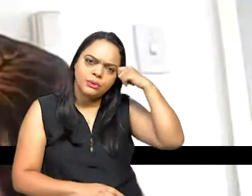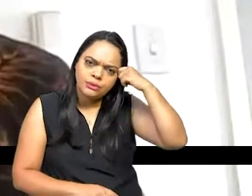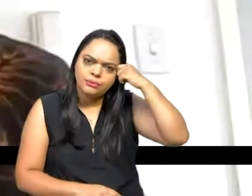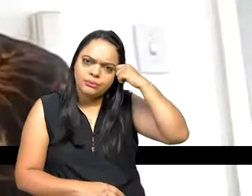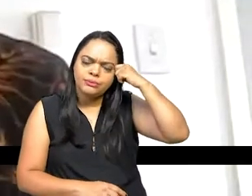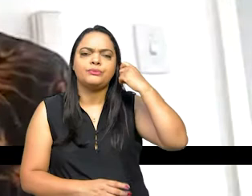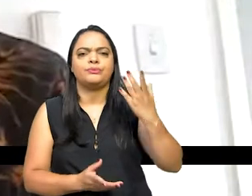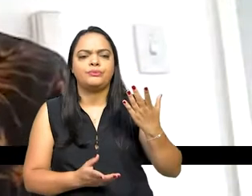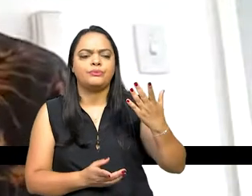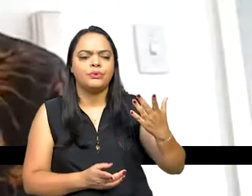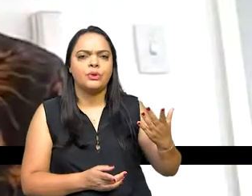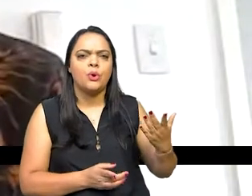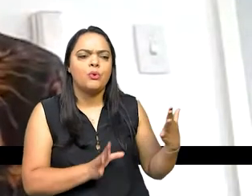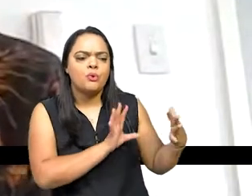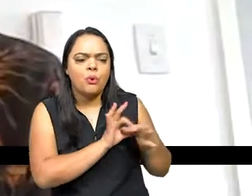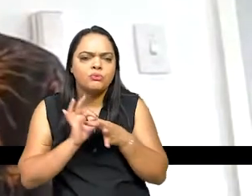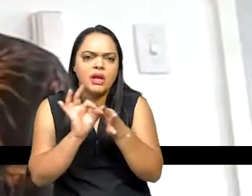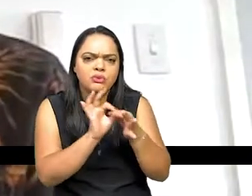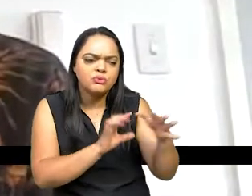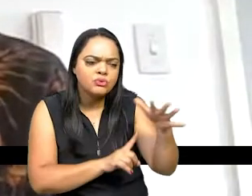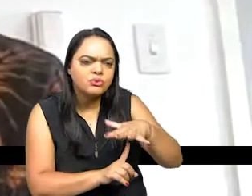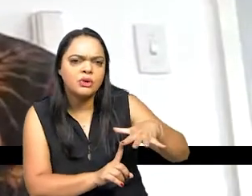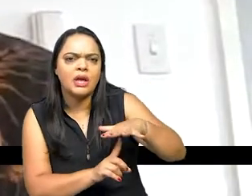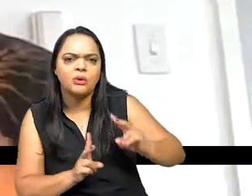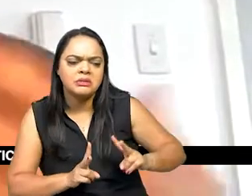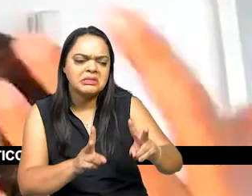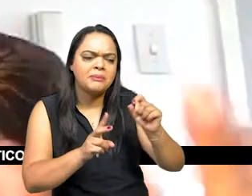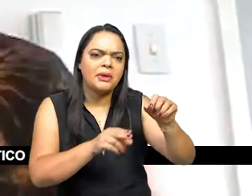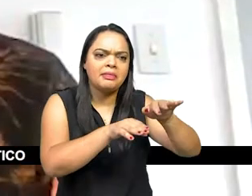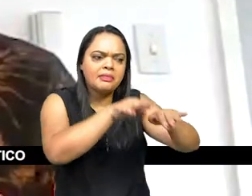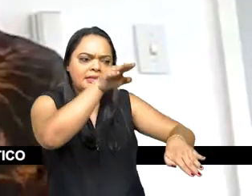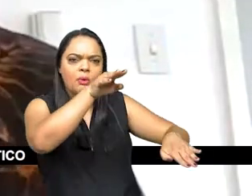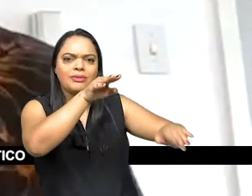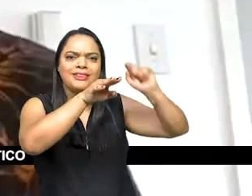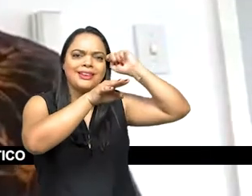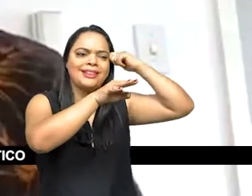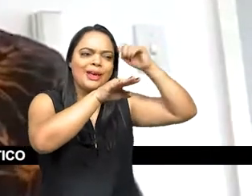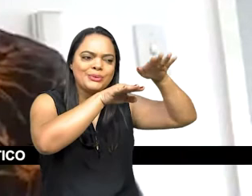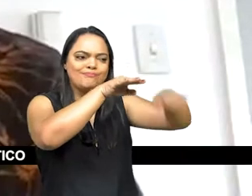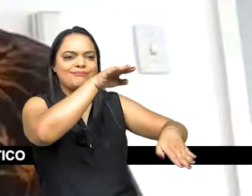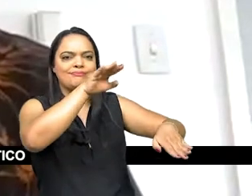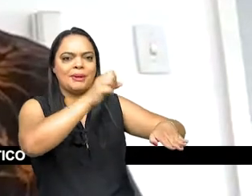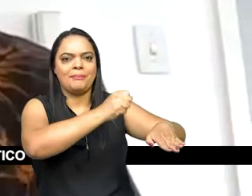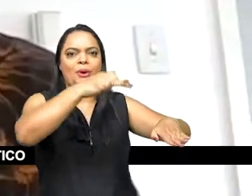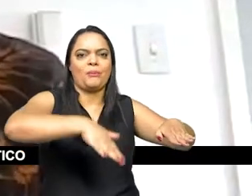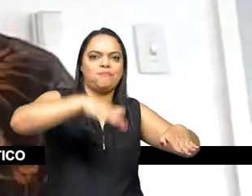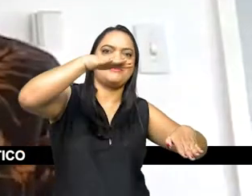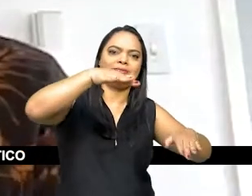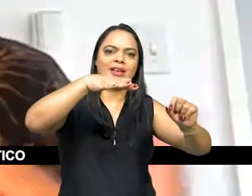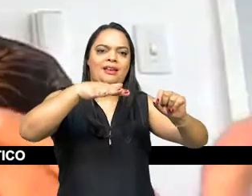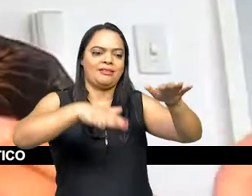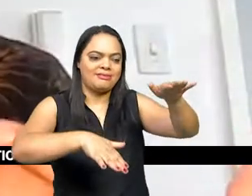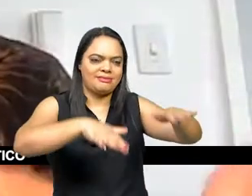contexto social, sempre marcado por uma desigualdade muito grande entre brancos e negros, uma desigualdade, inclusive, uma desigualdade estrutural,